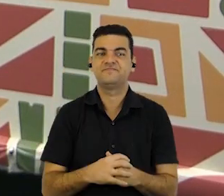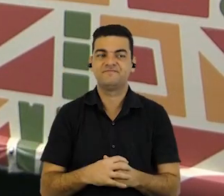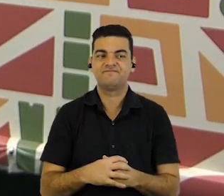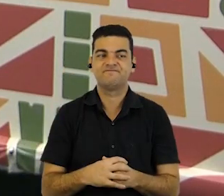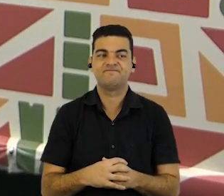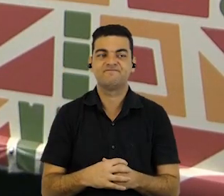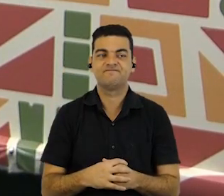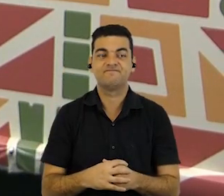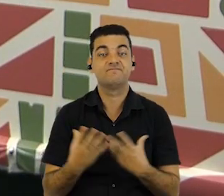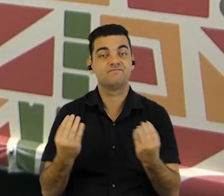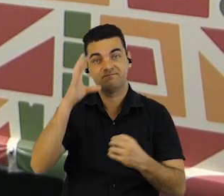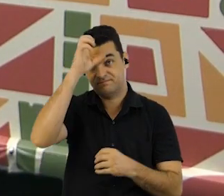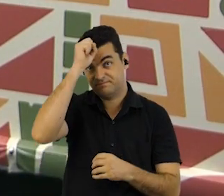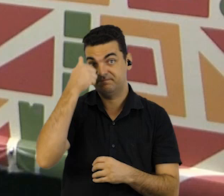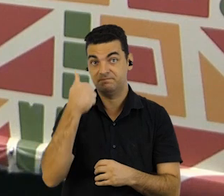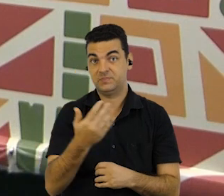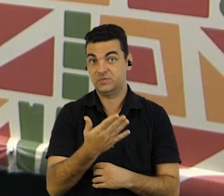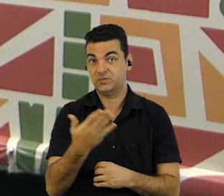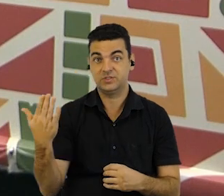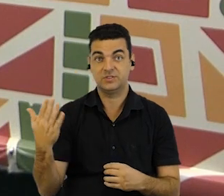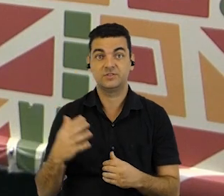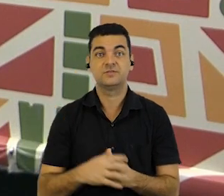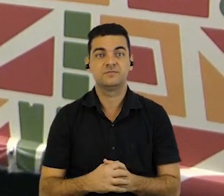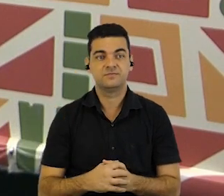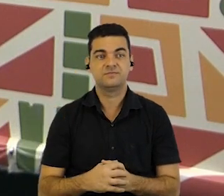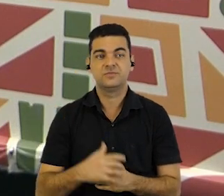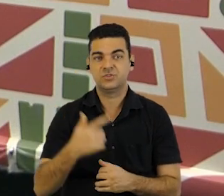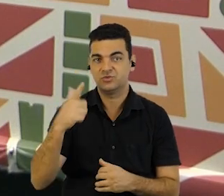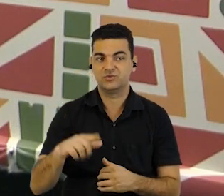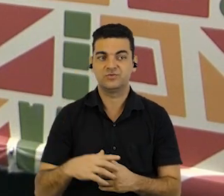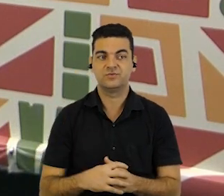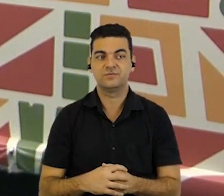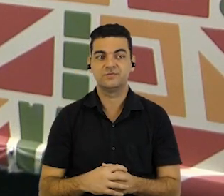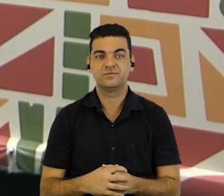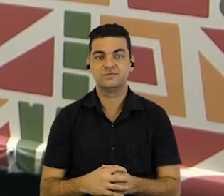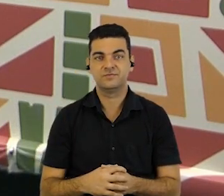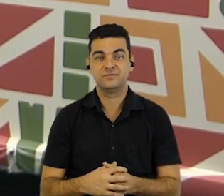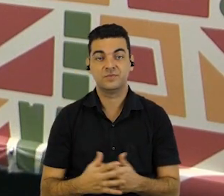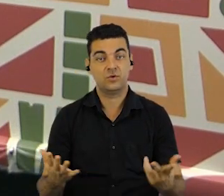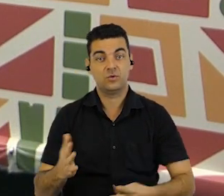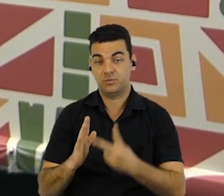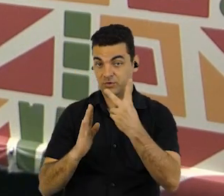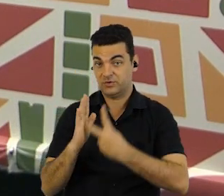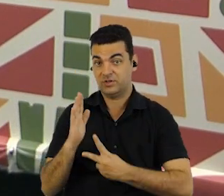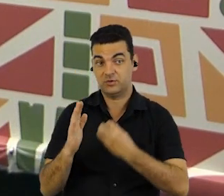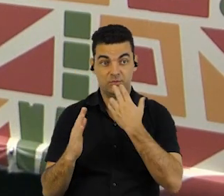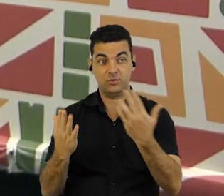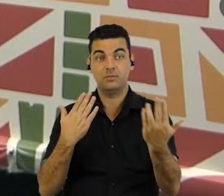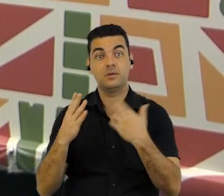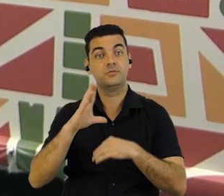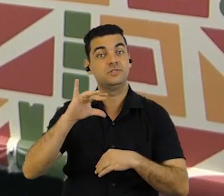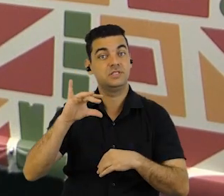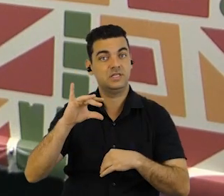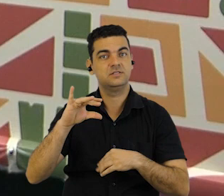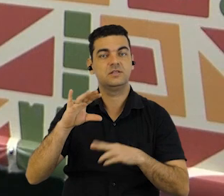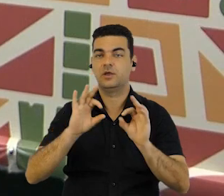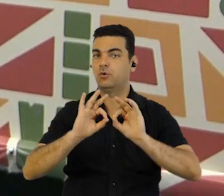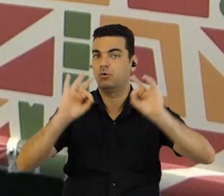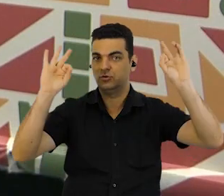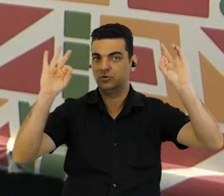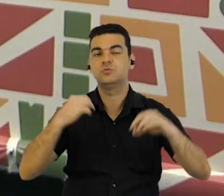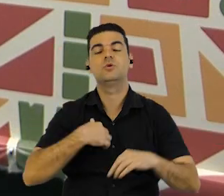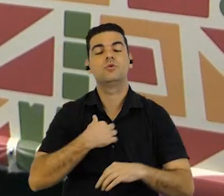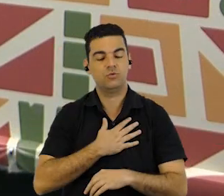conflito. Então, eu aprendi muito hoje, mais uma vez, porque esse projeto para mim, Papo Ciência, tem sido